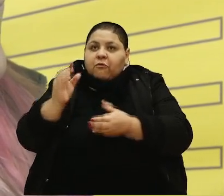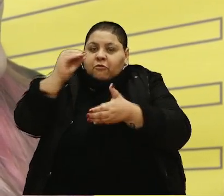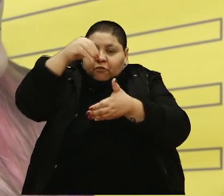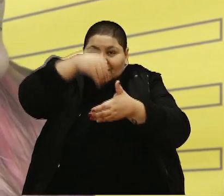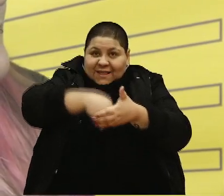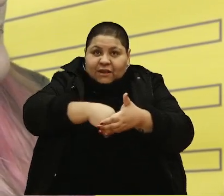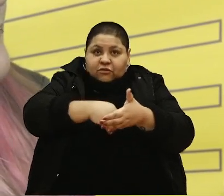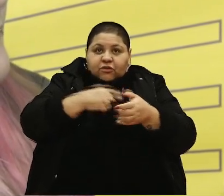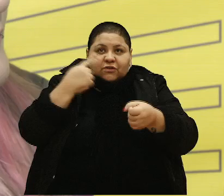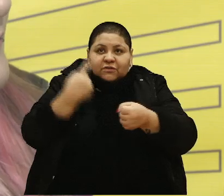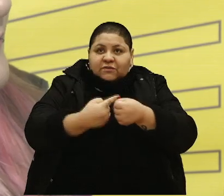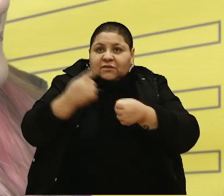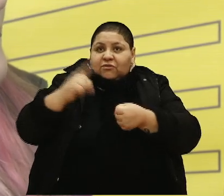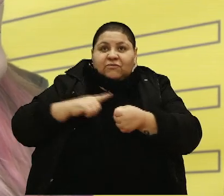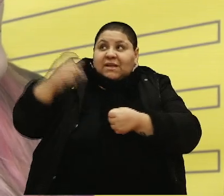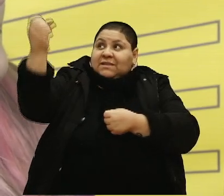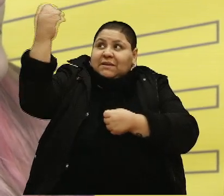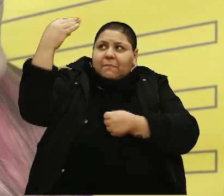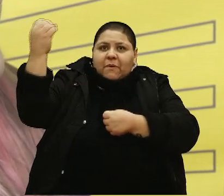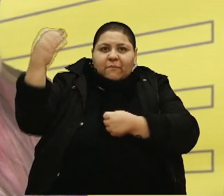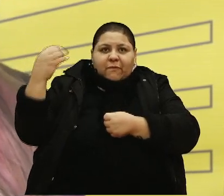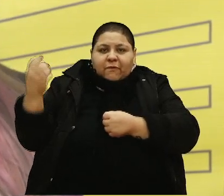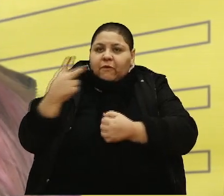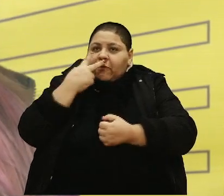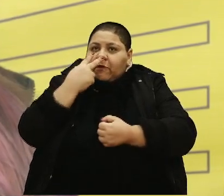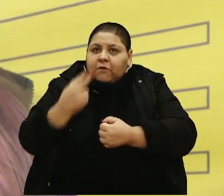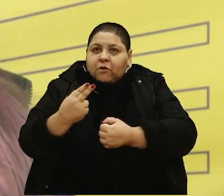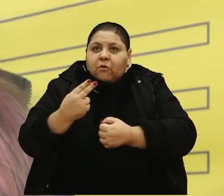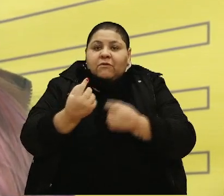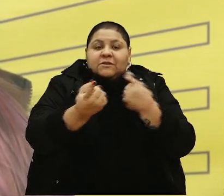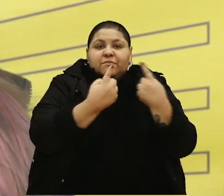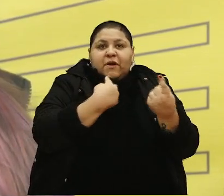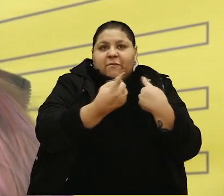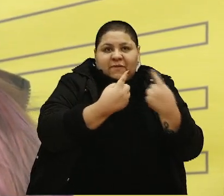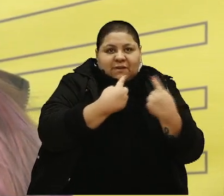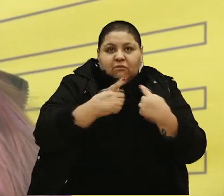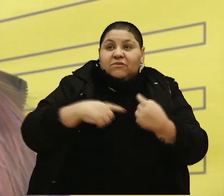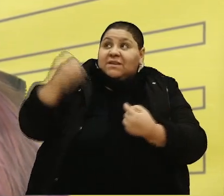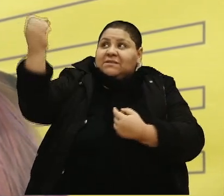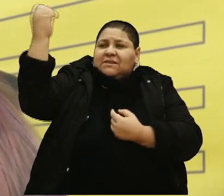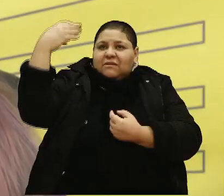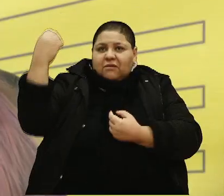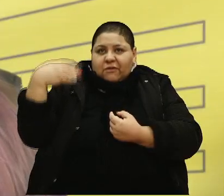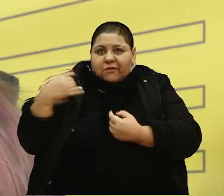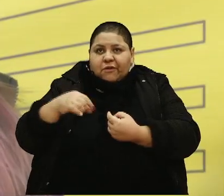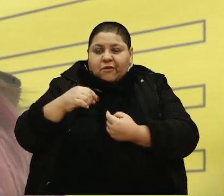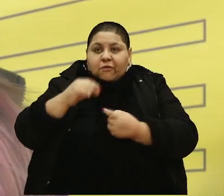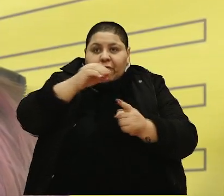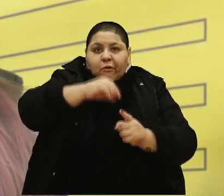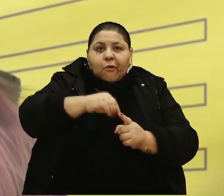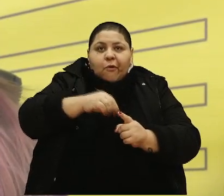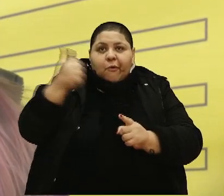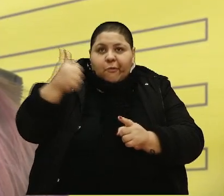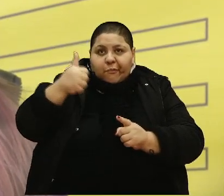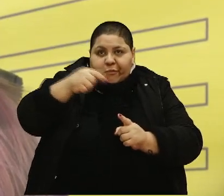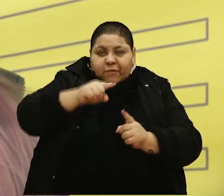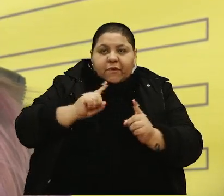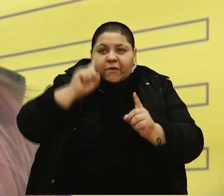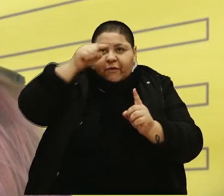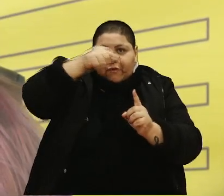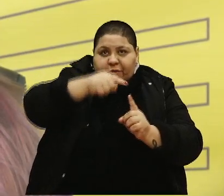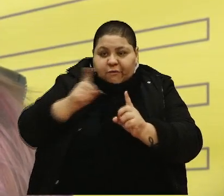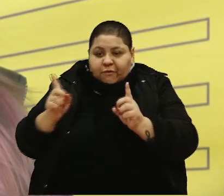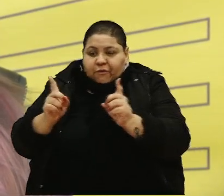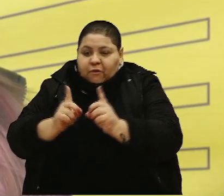perímetro urbano, não tenha semáforos, assim como as perimetrais sem semáforos. O primeiro objetivo, a curto prazo, seria